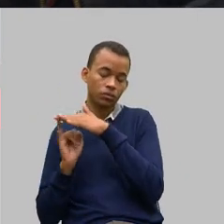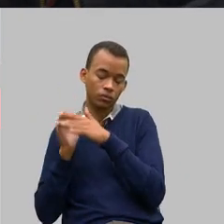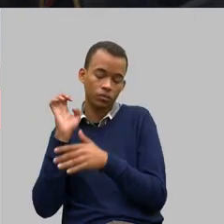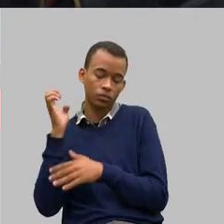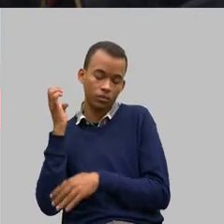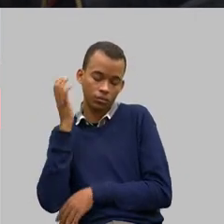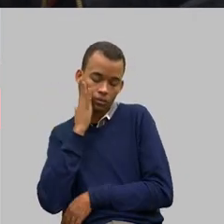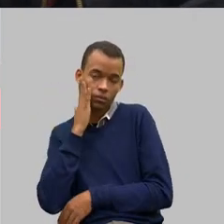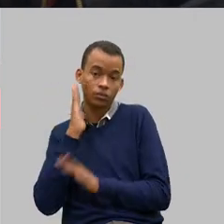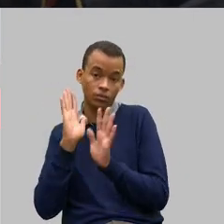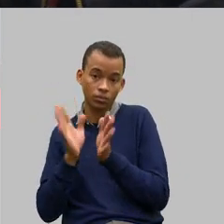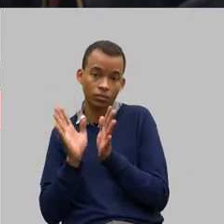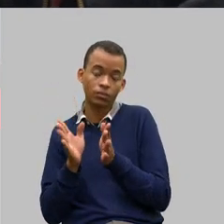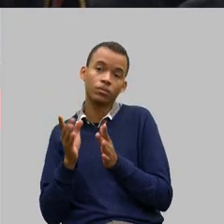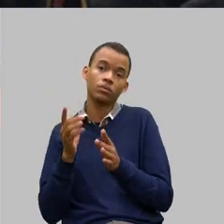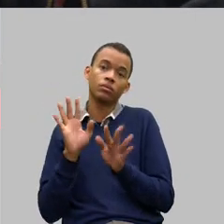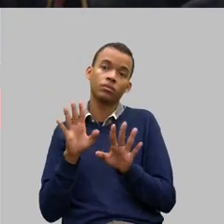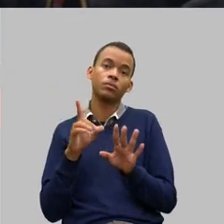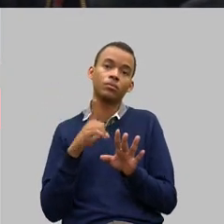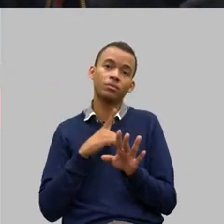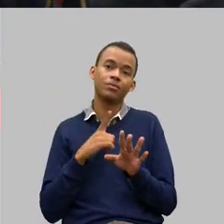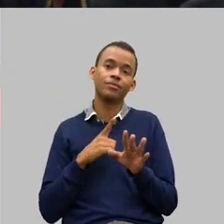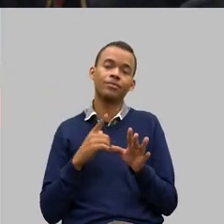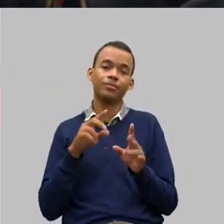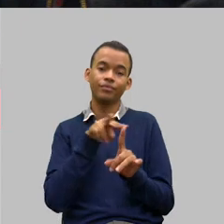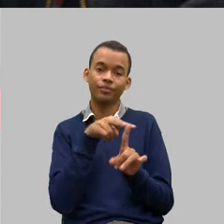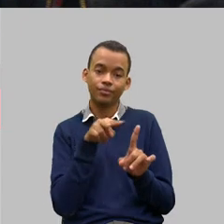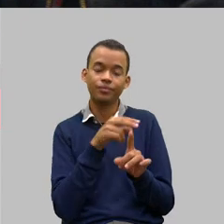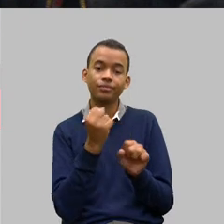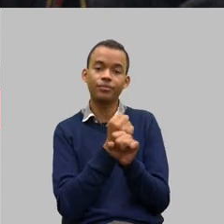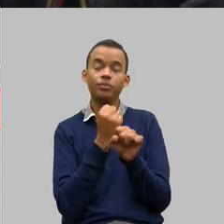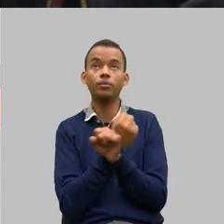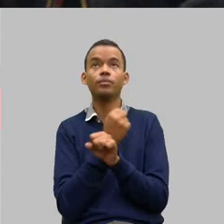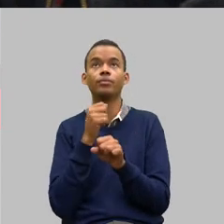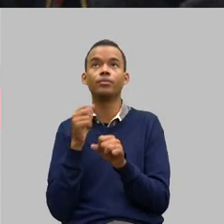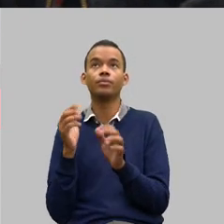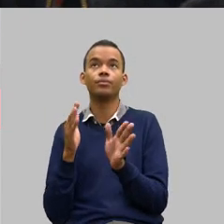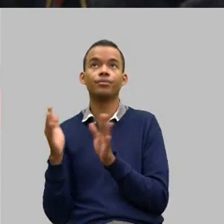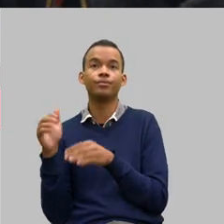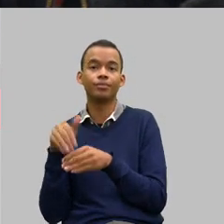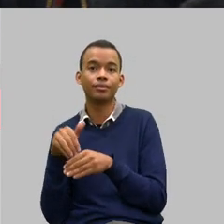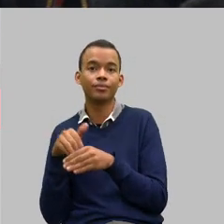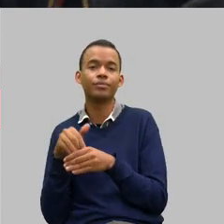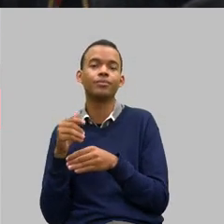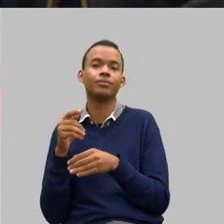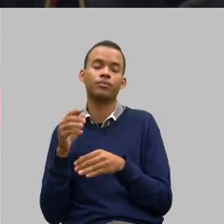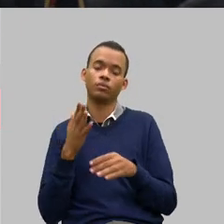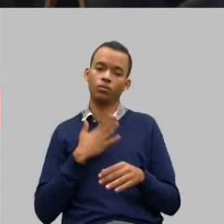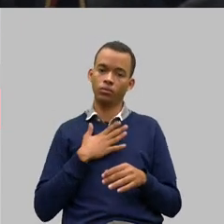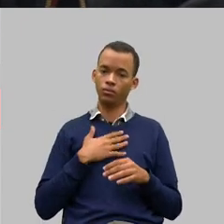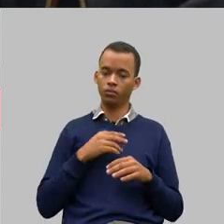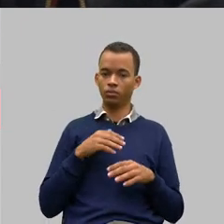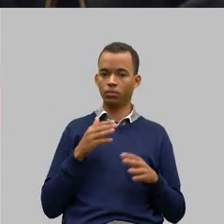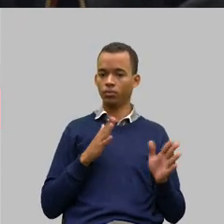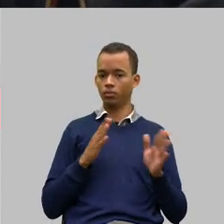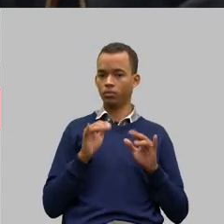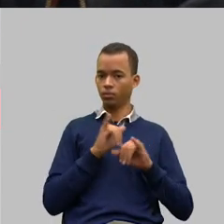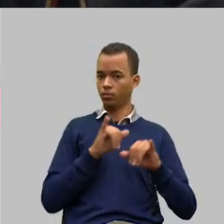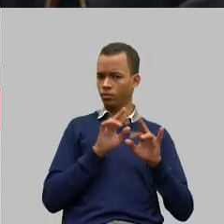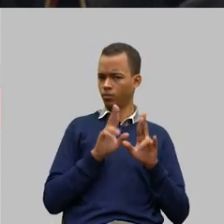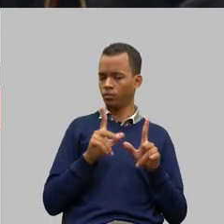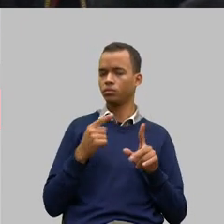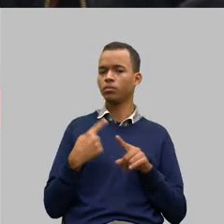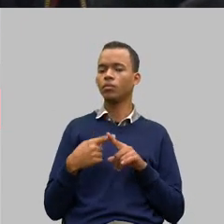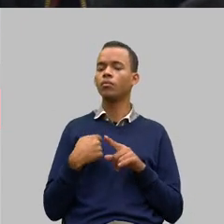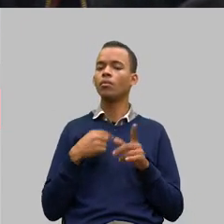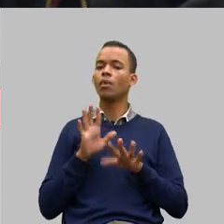dessa dessa perspectiva de obra em outras campanhas eleitorais não foi assim com a minha pelo cuidado que eu tenho e